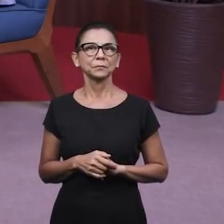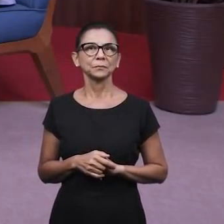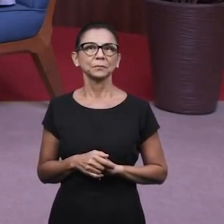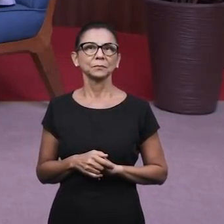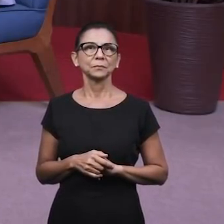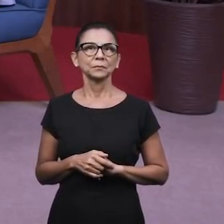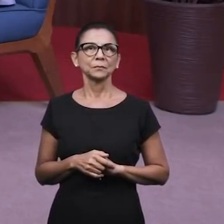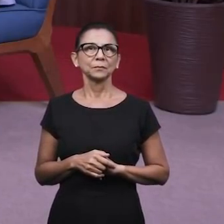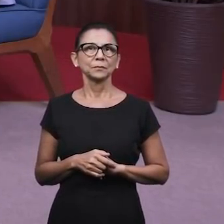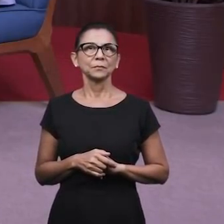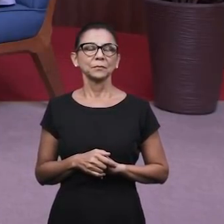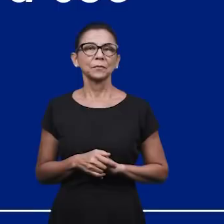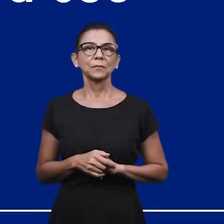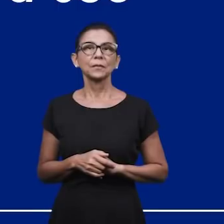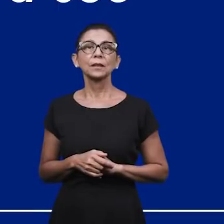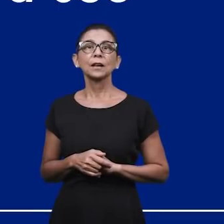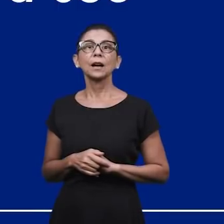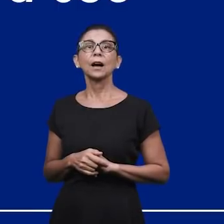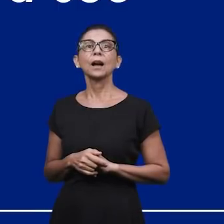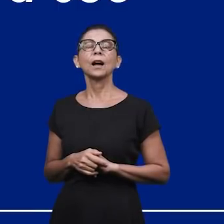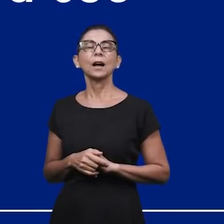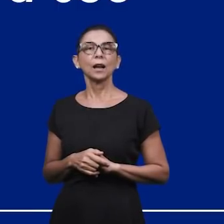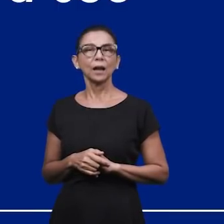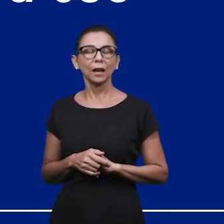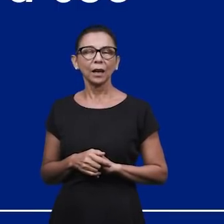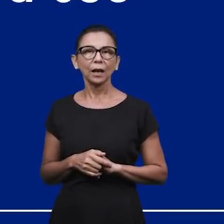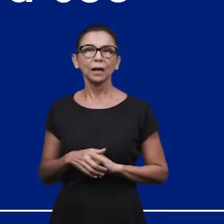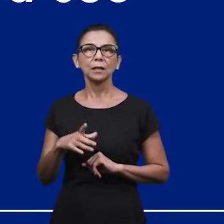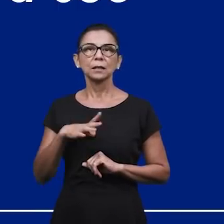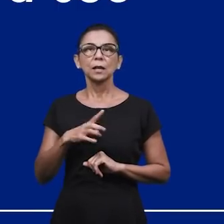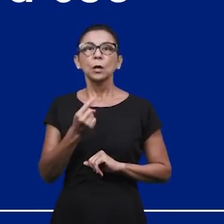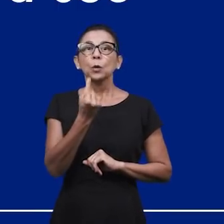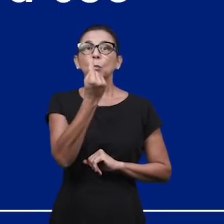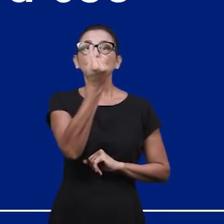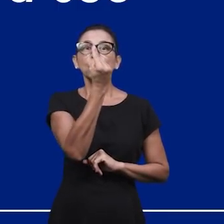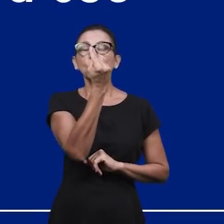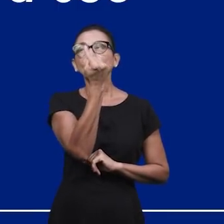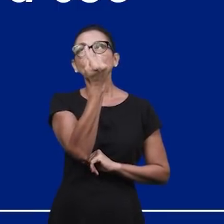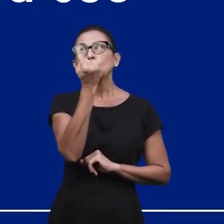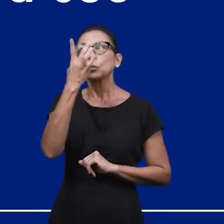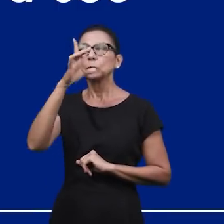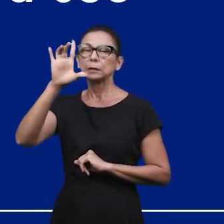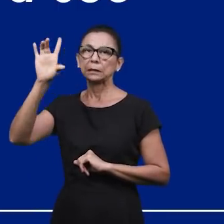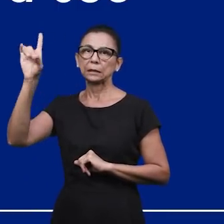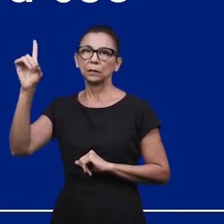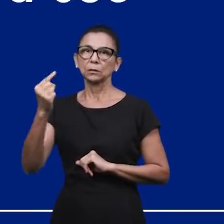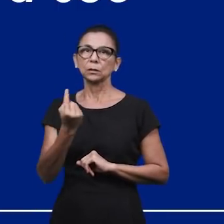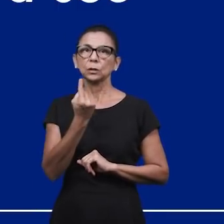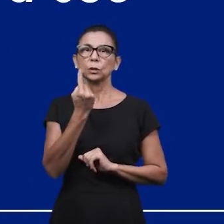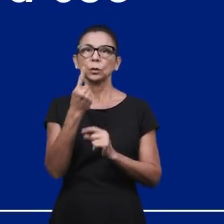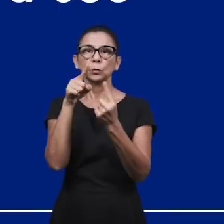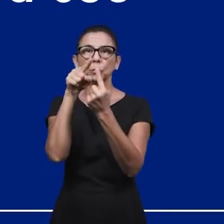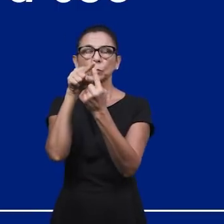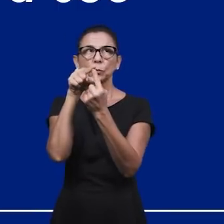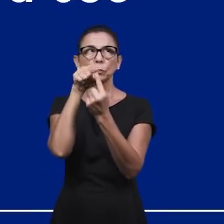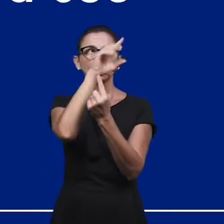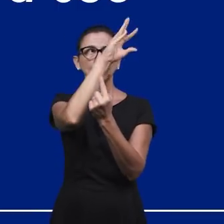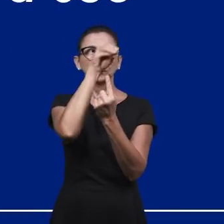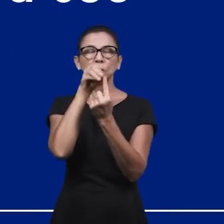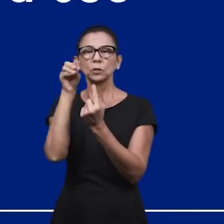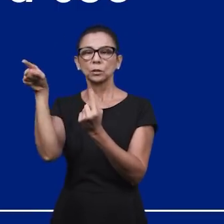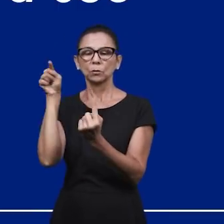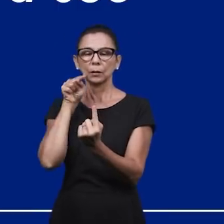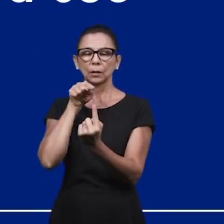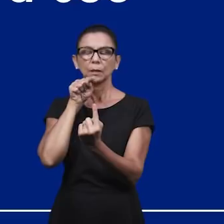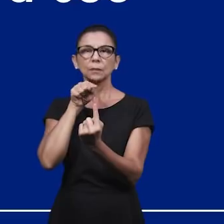2, versos 5 e 6, e diz assim: porque há um só Deus e um só mediador entre Deus e